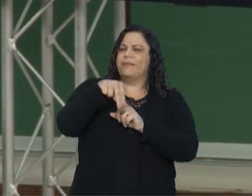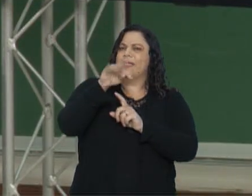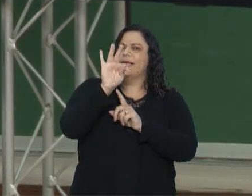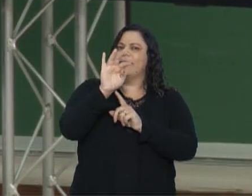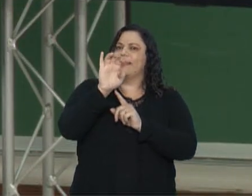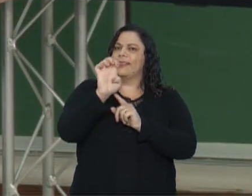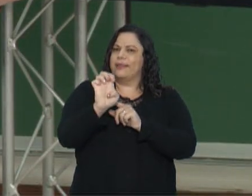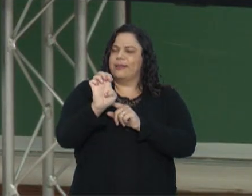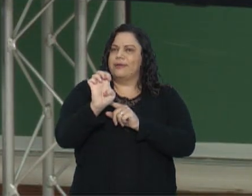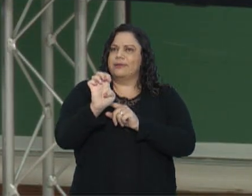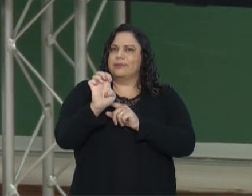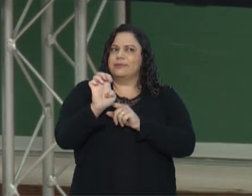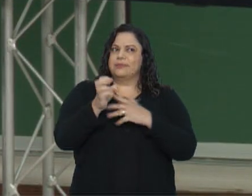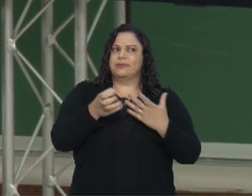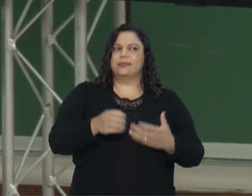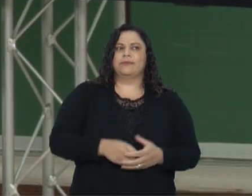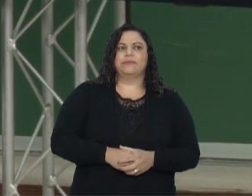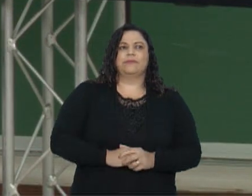ok?